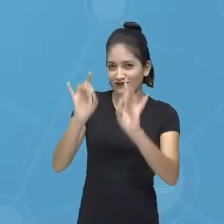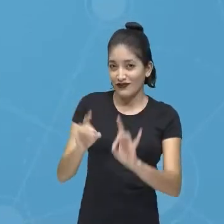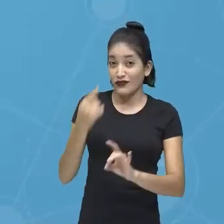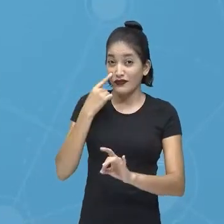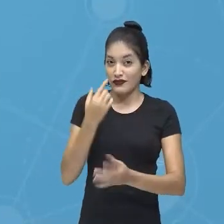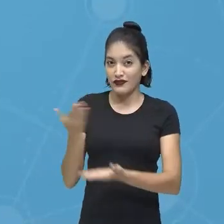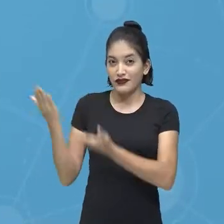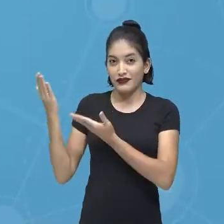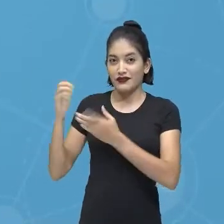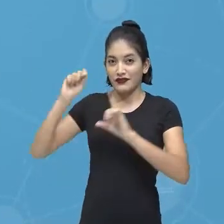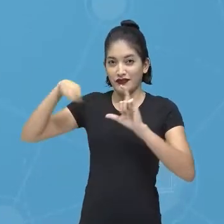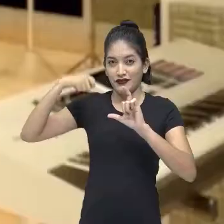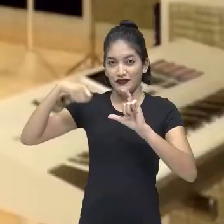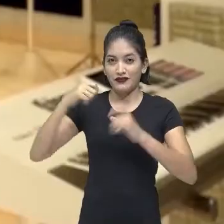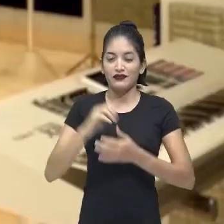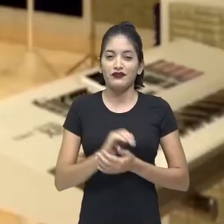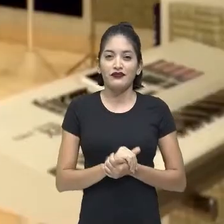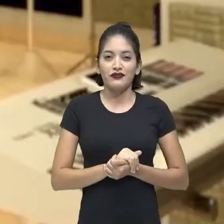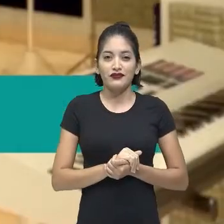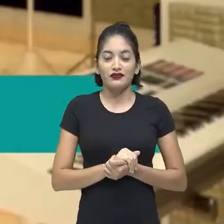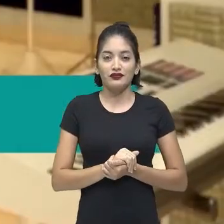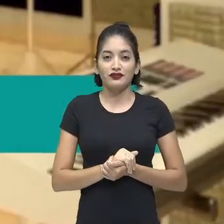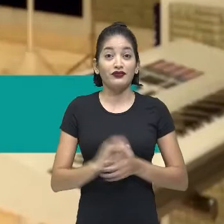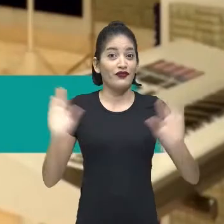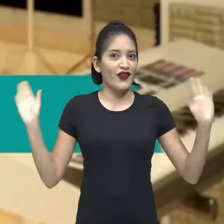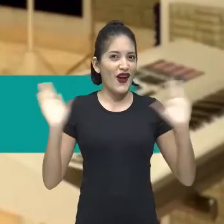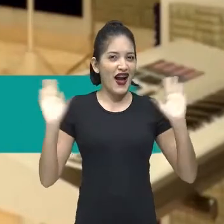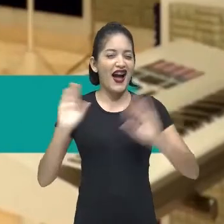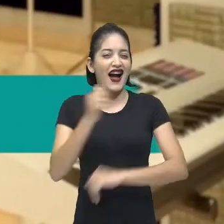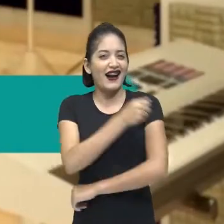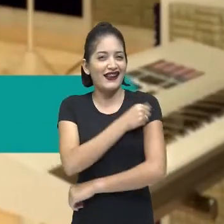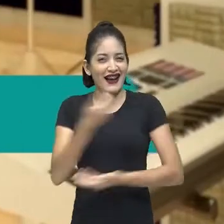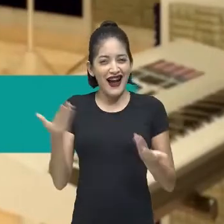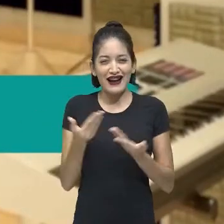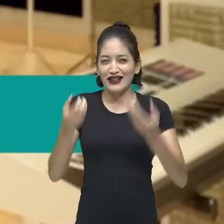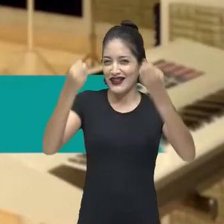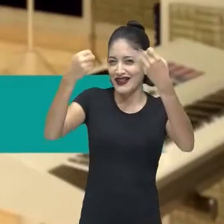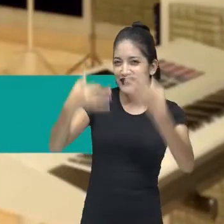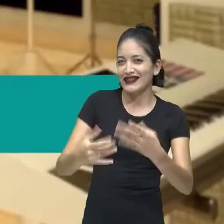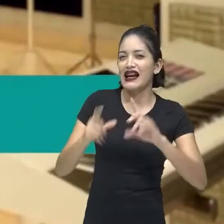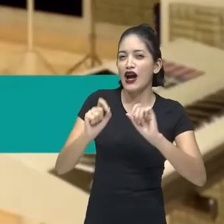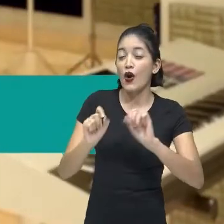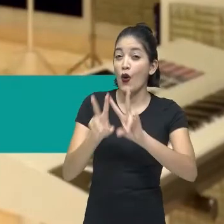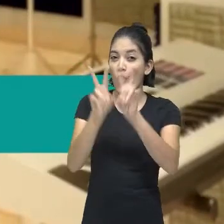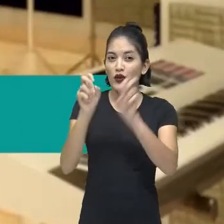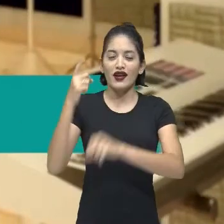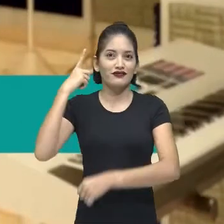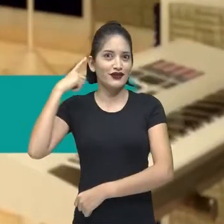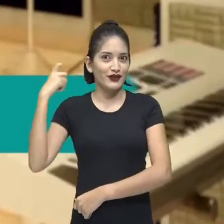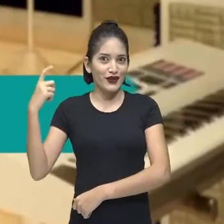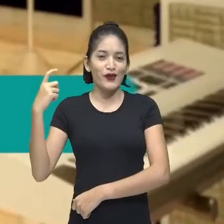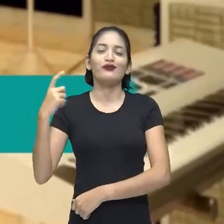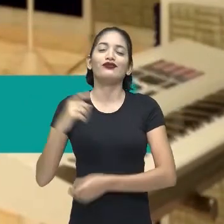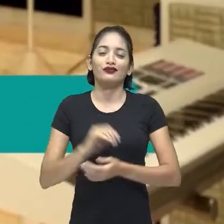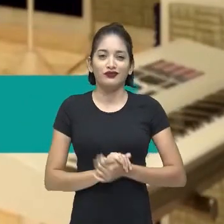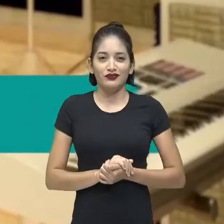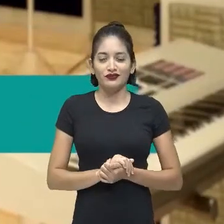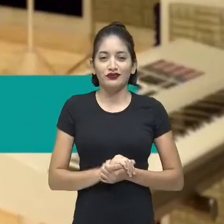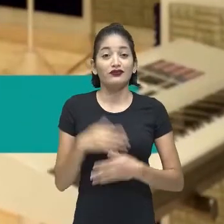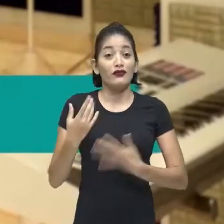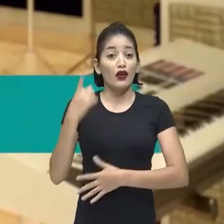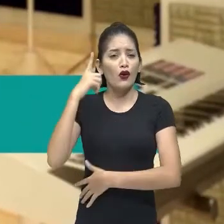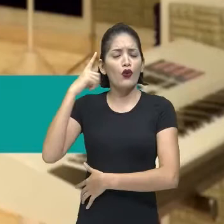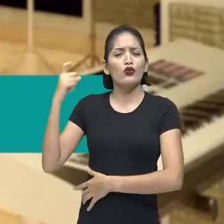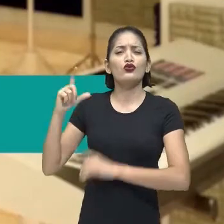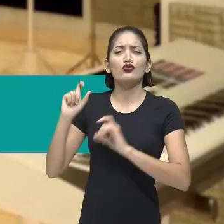Vamos assistir? Olá, alunos! Eu vou explicar para vocês um pouquinho sobre som. O som